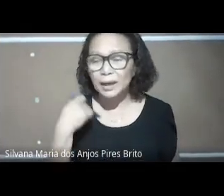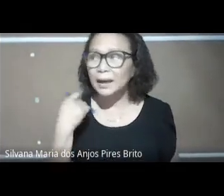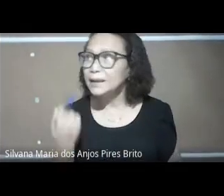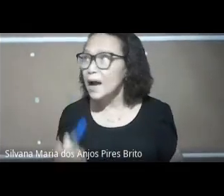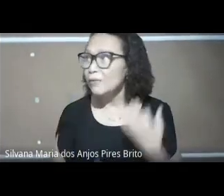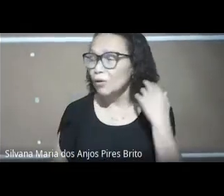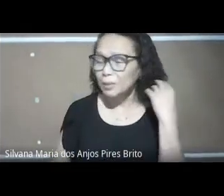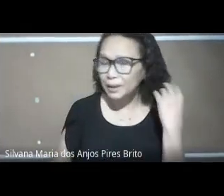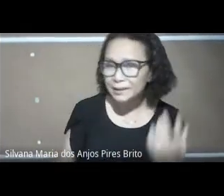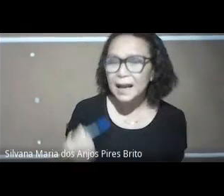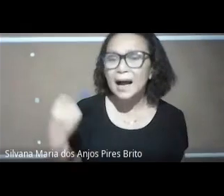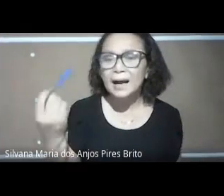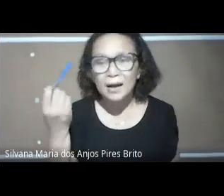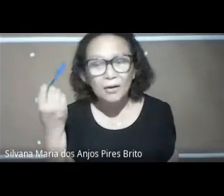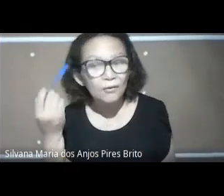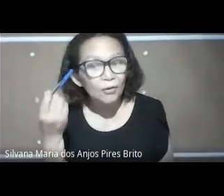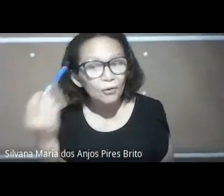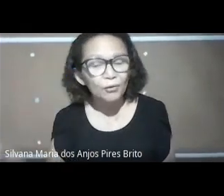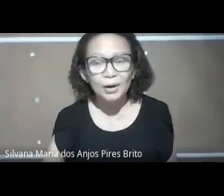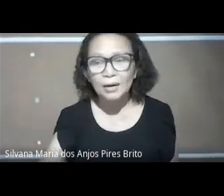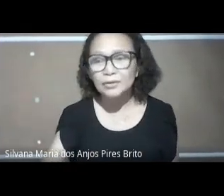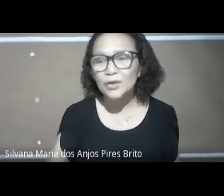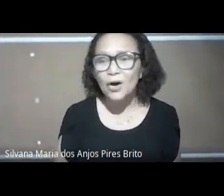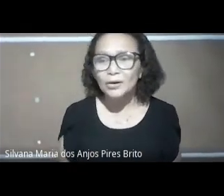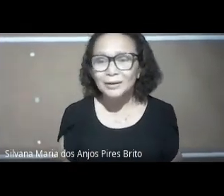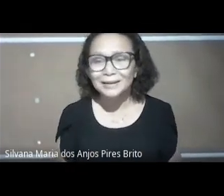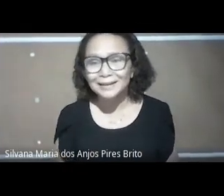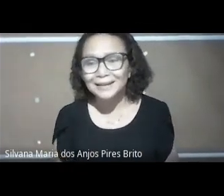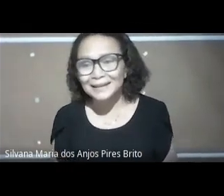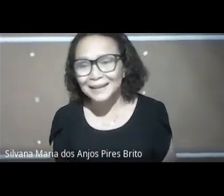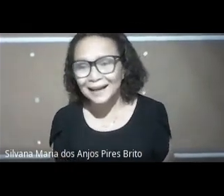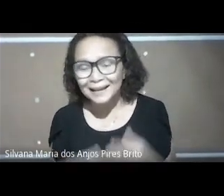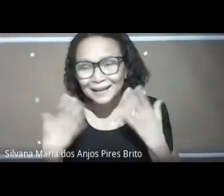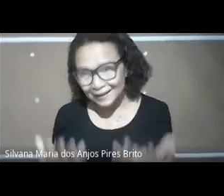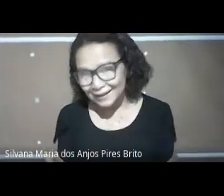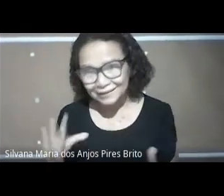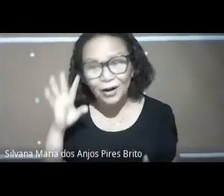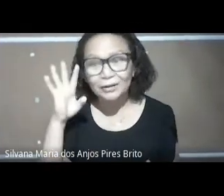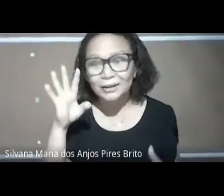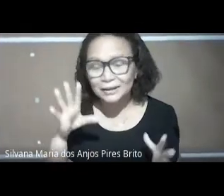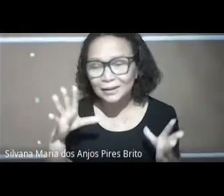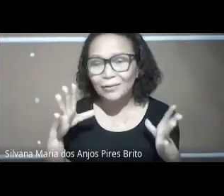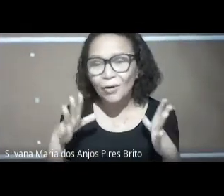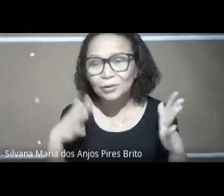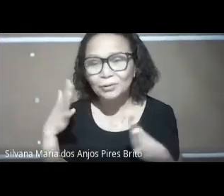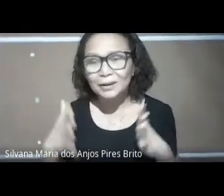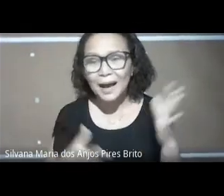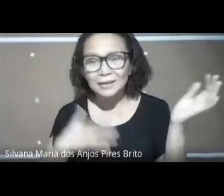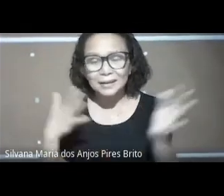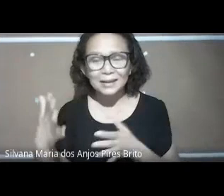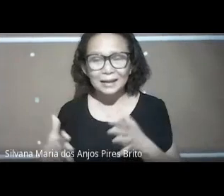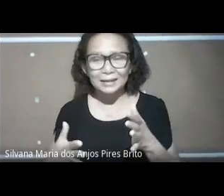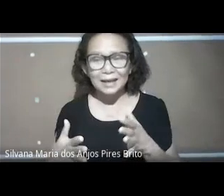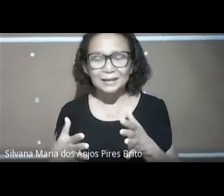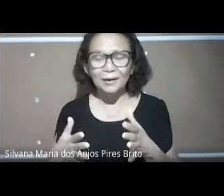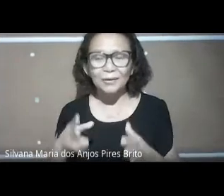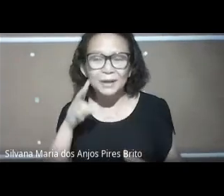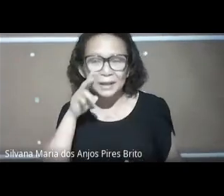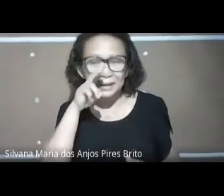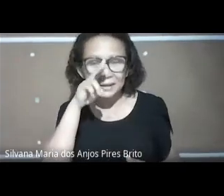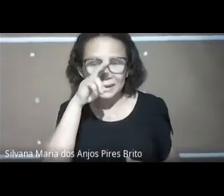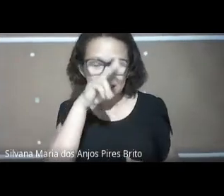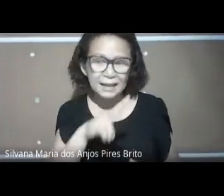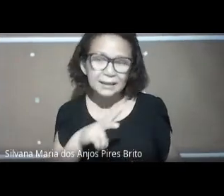eu vou me arranhar, vou me riscar, vou furar os olhos, né? Quando assim, o outro cuidado de